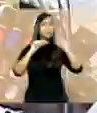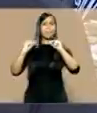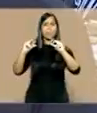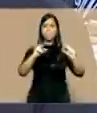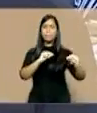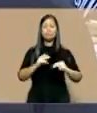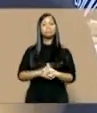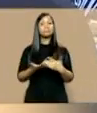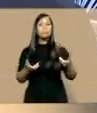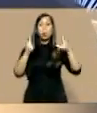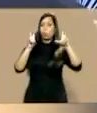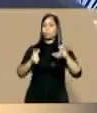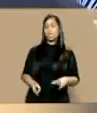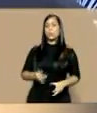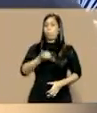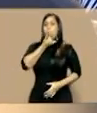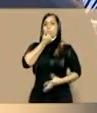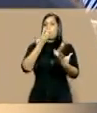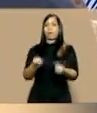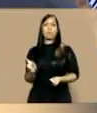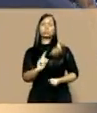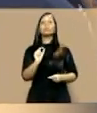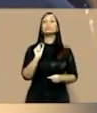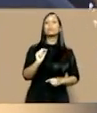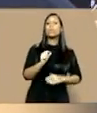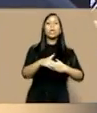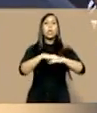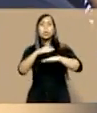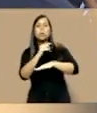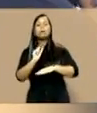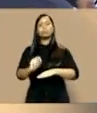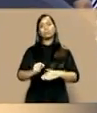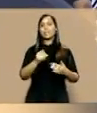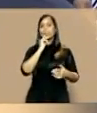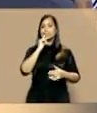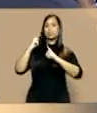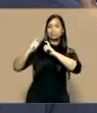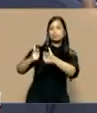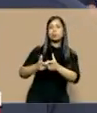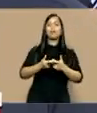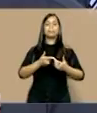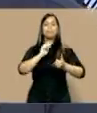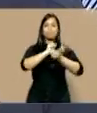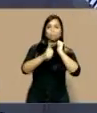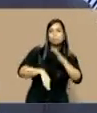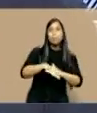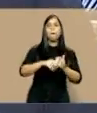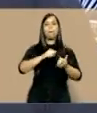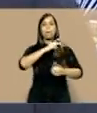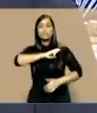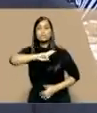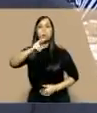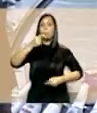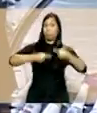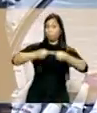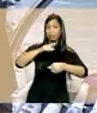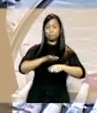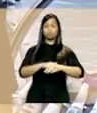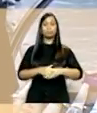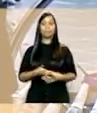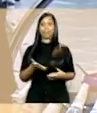tudo. O assunto que a gente não conversa são os tradicionais, né? Futebol, religião, política principalmente.